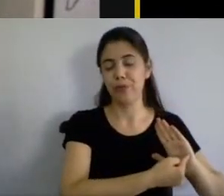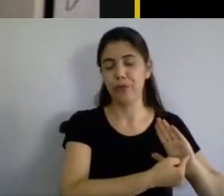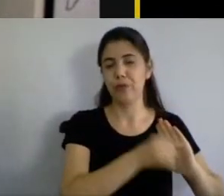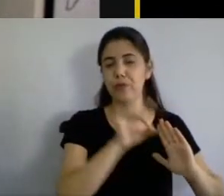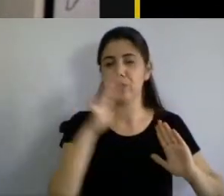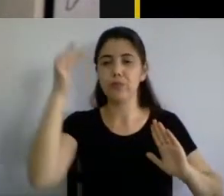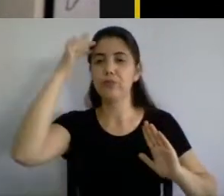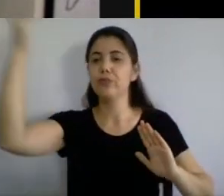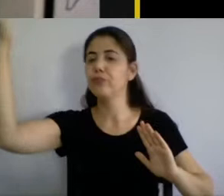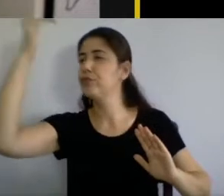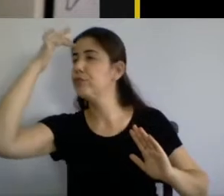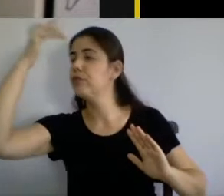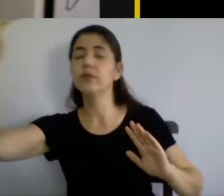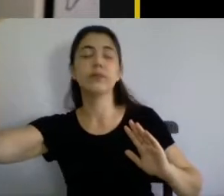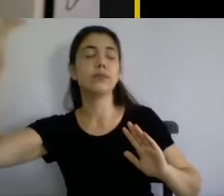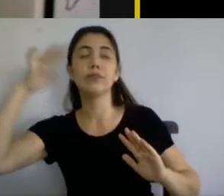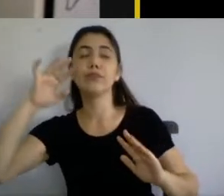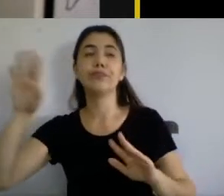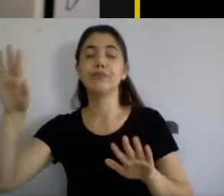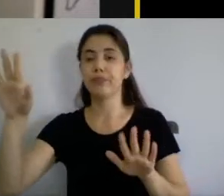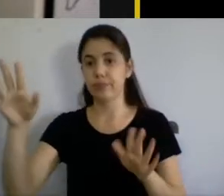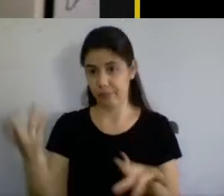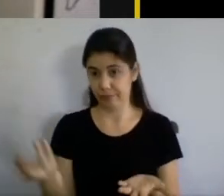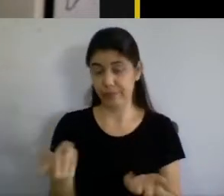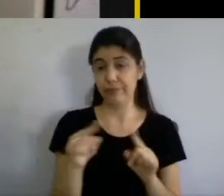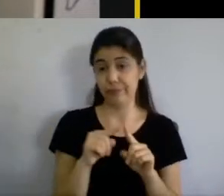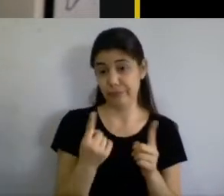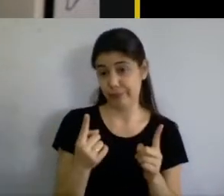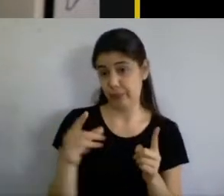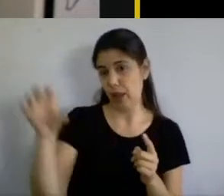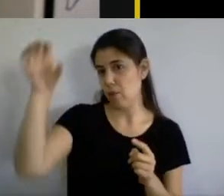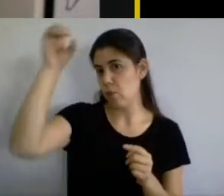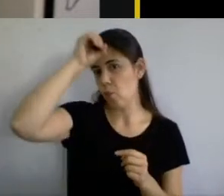mas ela é radicalmente ignorante do simbólico.